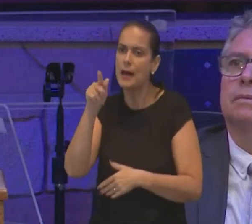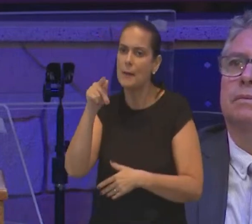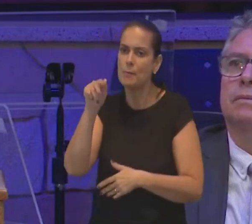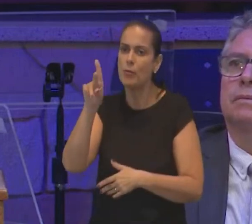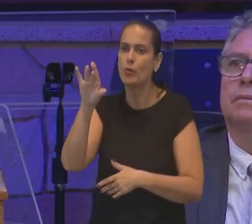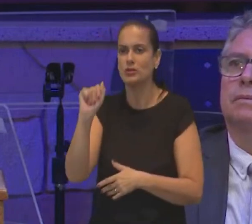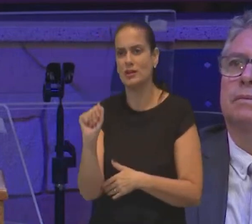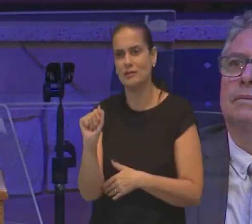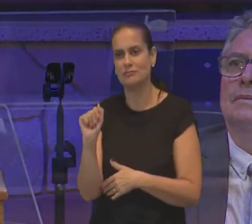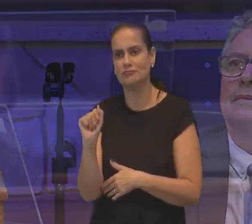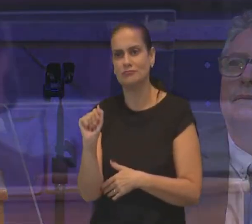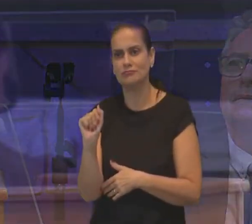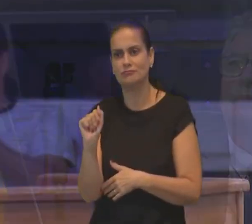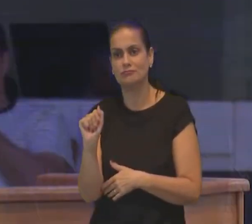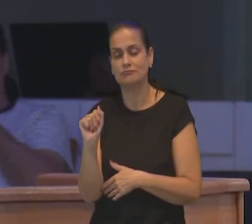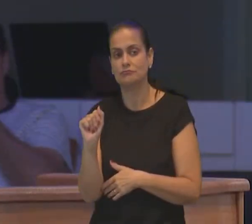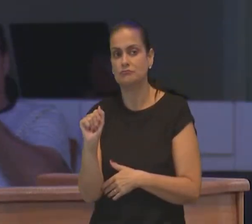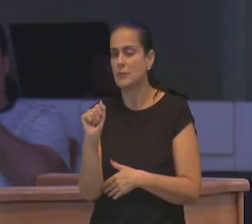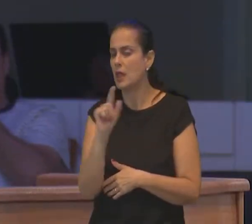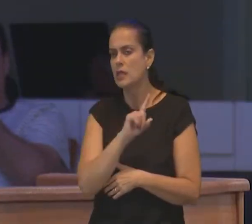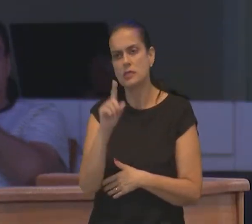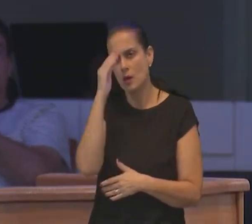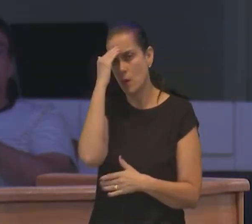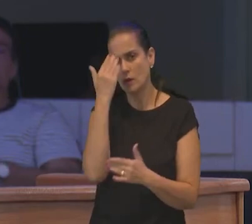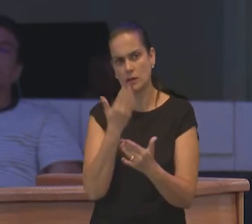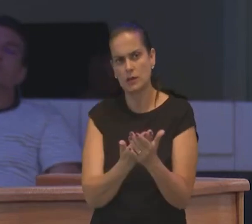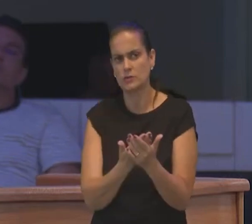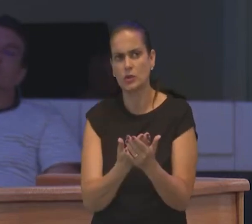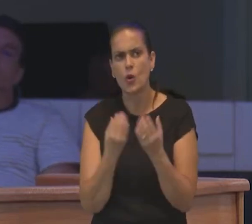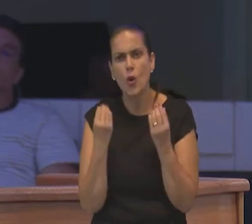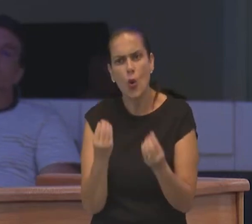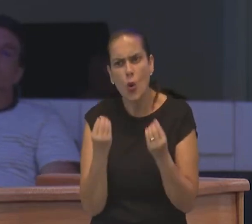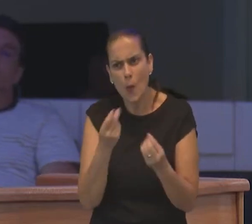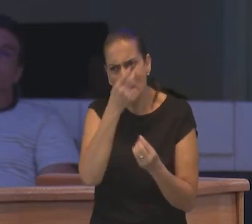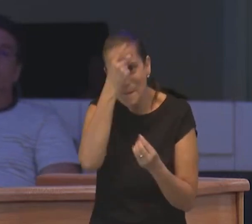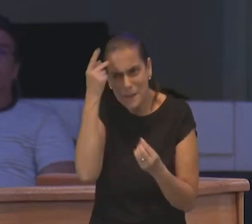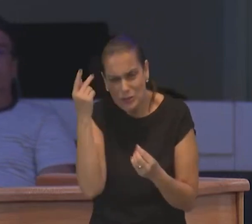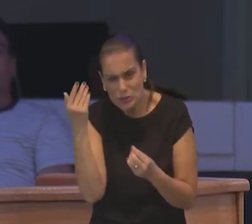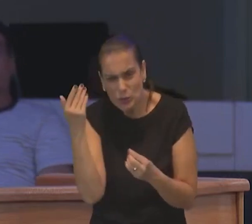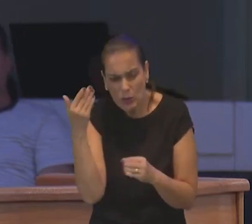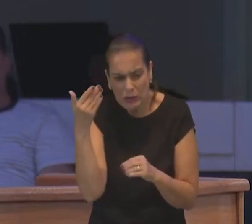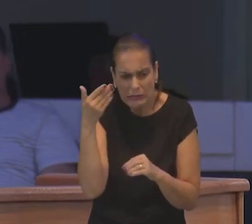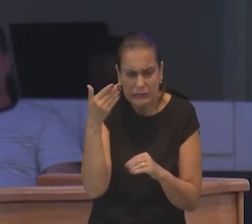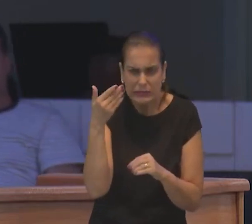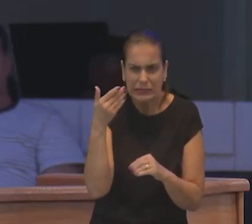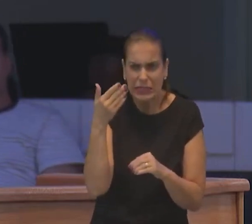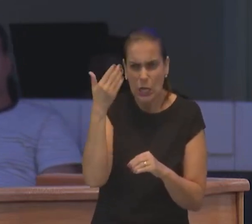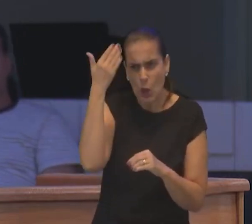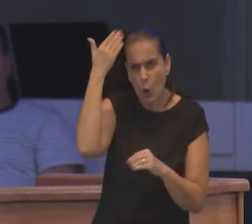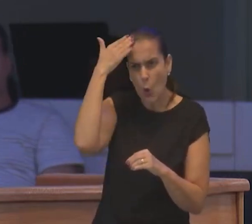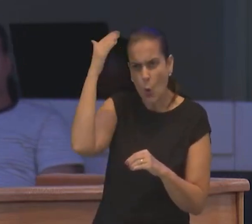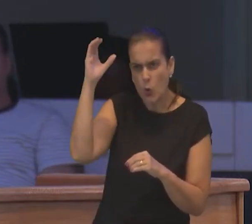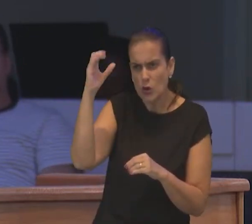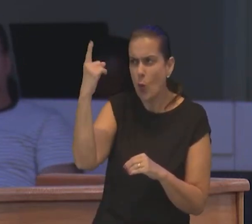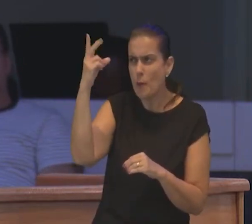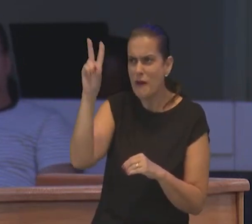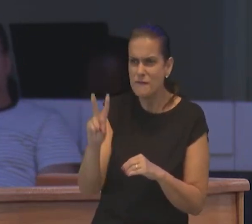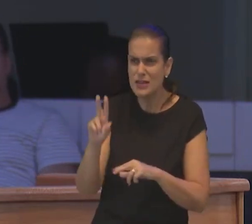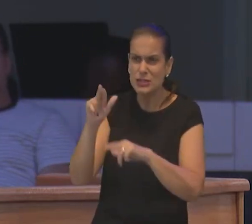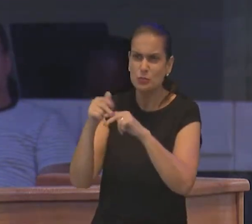Eu não acredito, meus irmãos. Não tem cabimento uma pessoa vir de Curitiba uma vez por